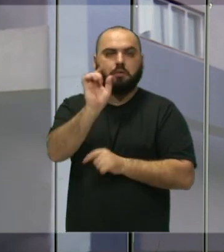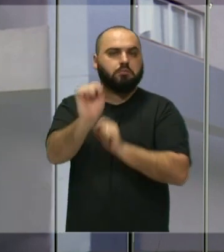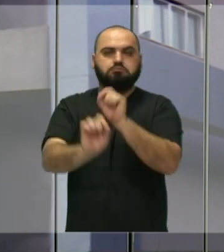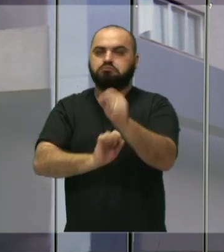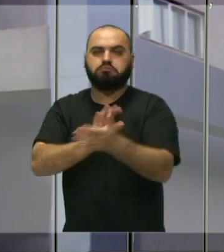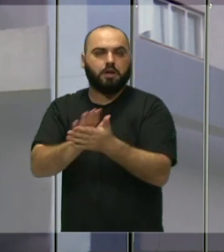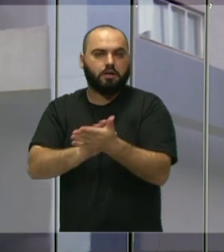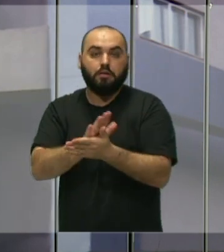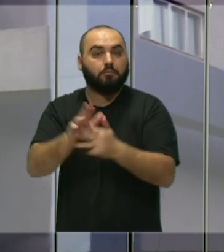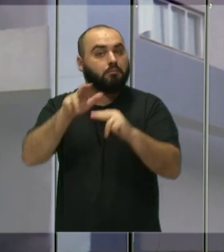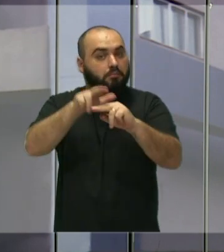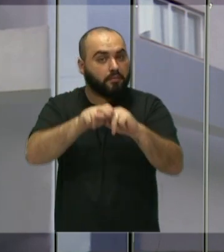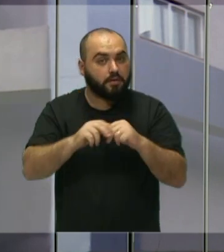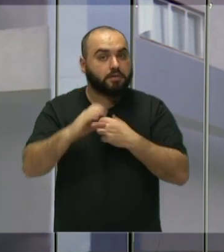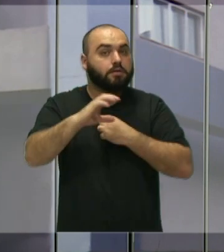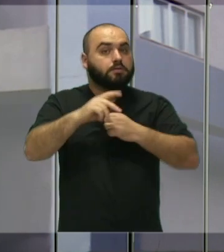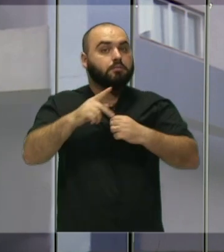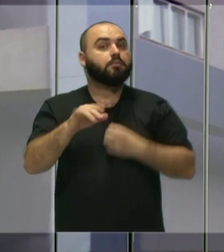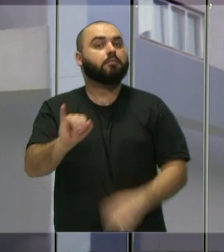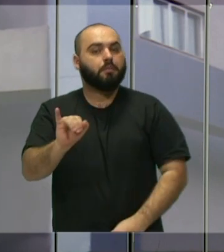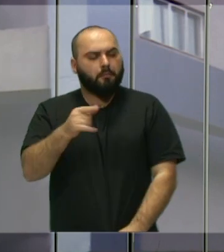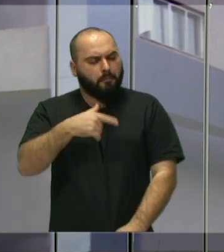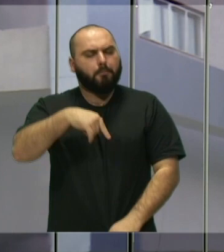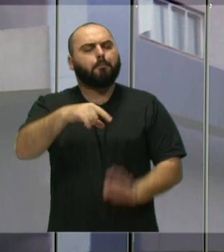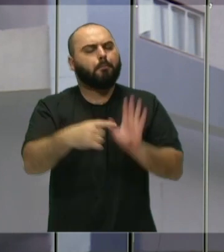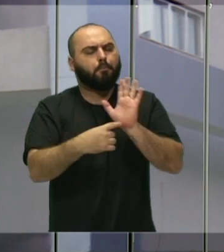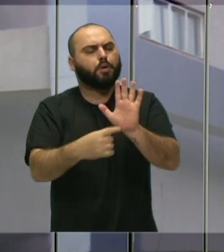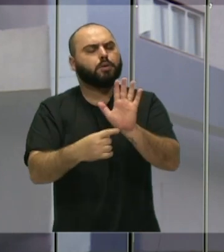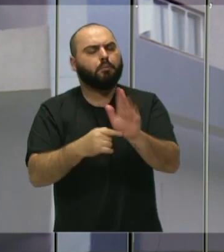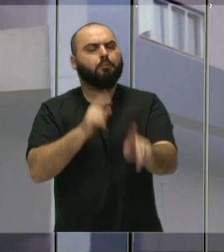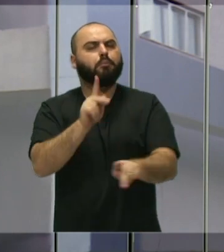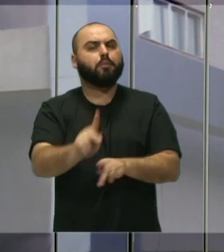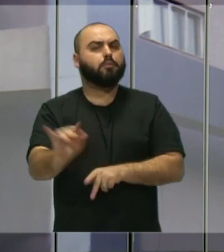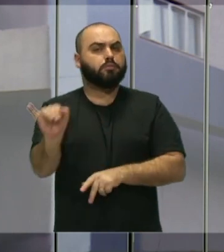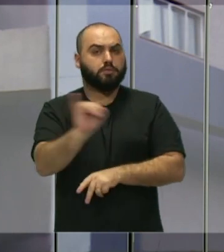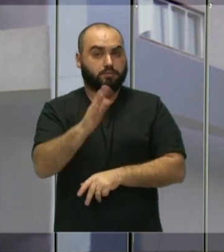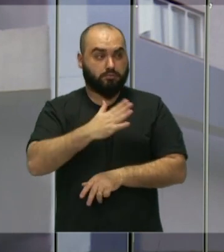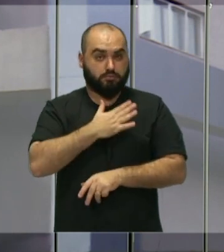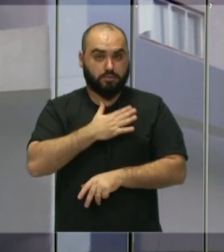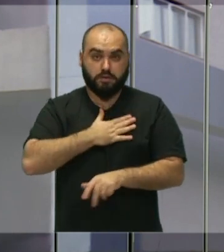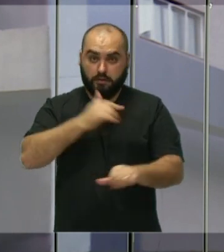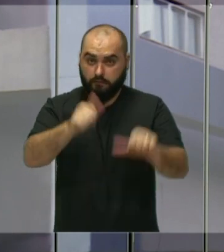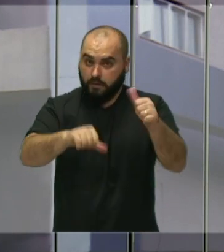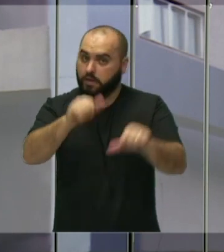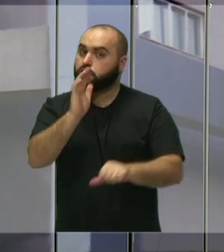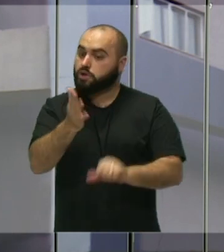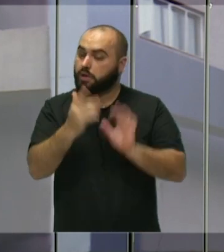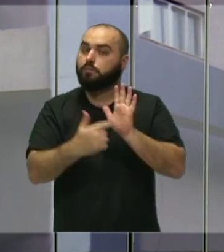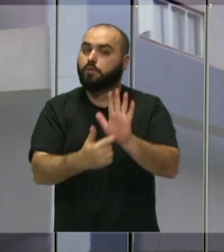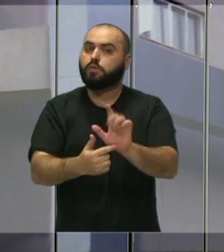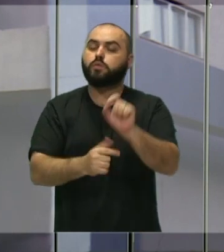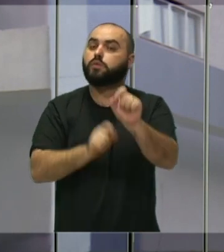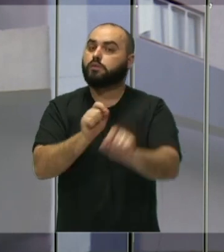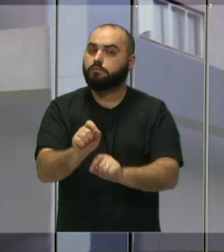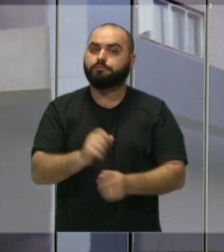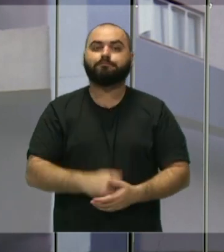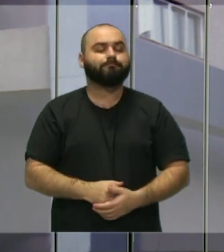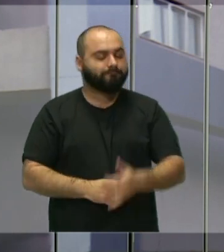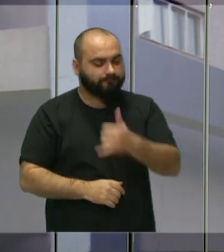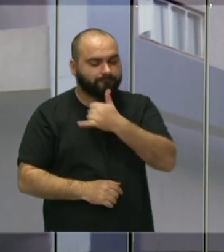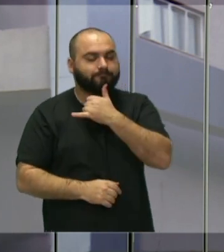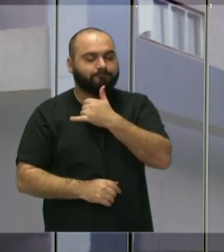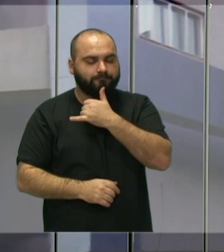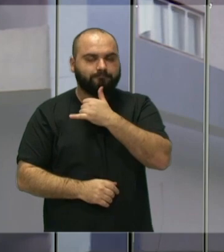a CPI das máscaras, ela vai mostrar para a população de Itajaí, na minha avaliação, já está mostrando que,